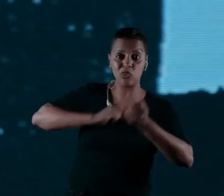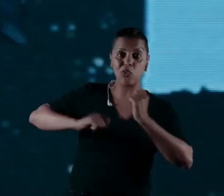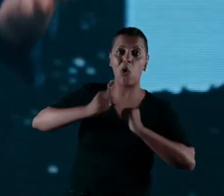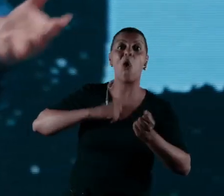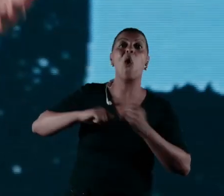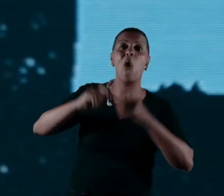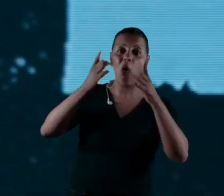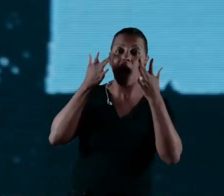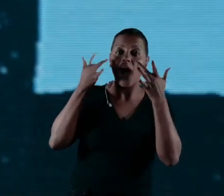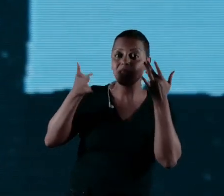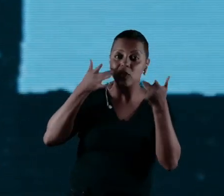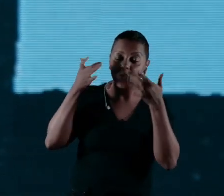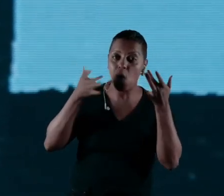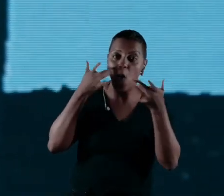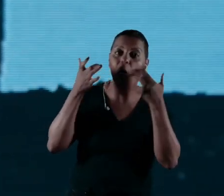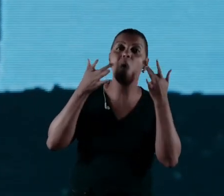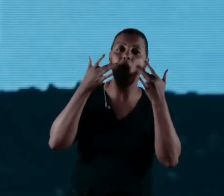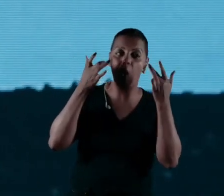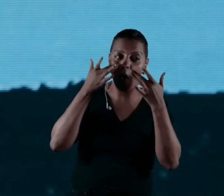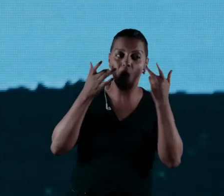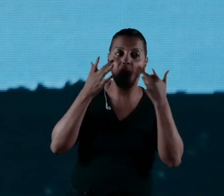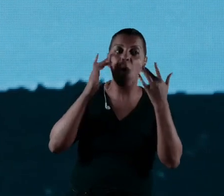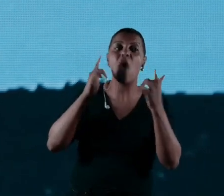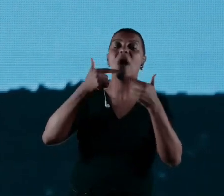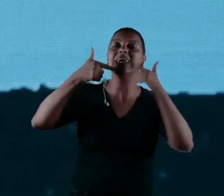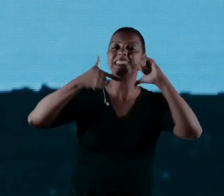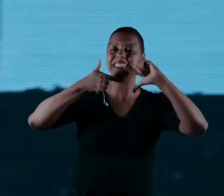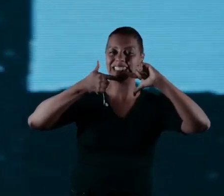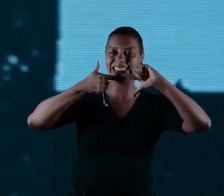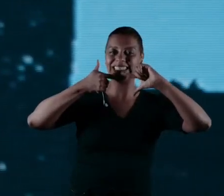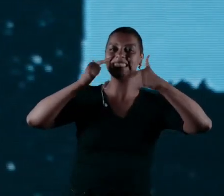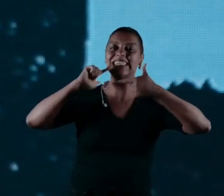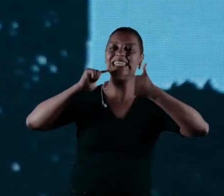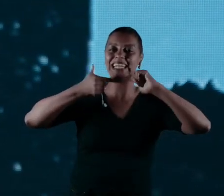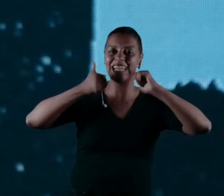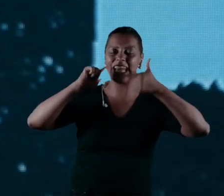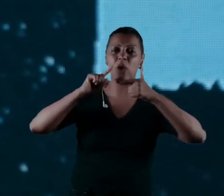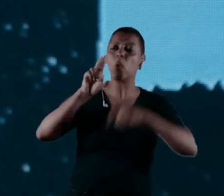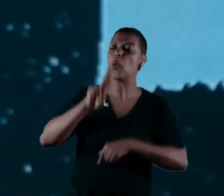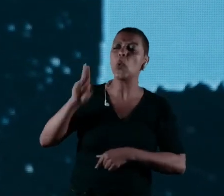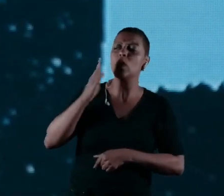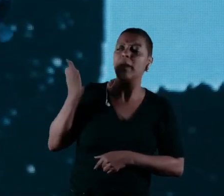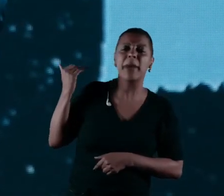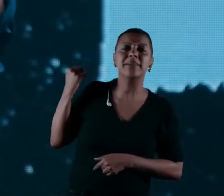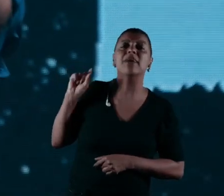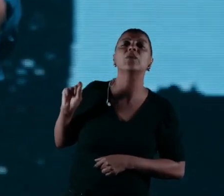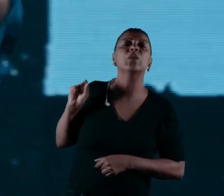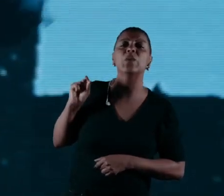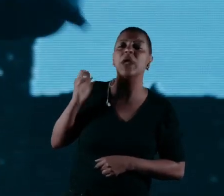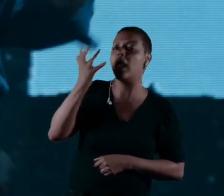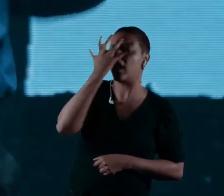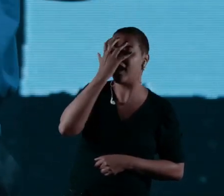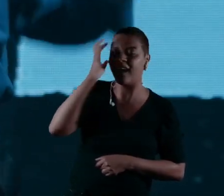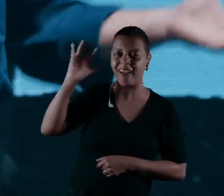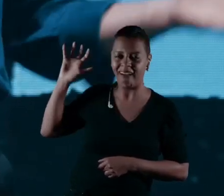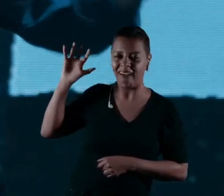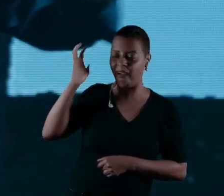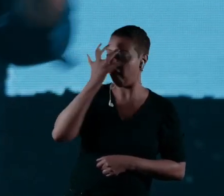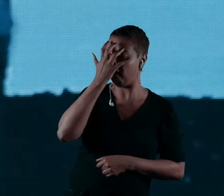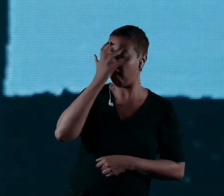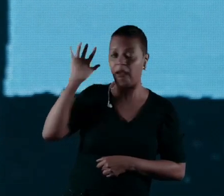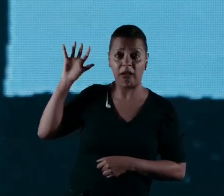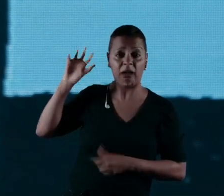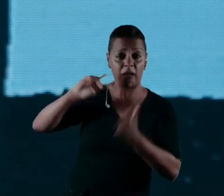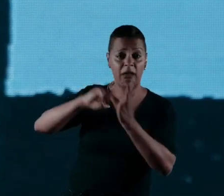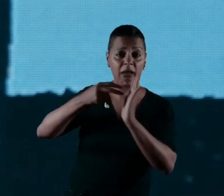E todos os atores do teatro grego, eles usavam máscaras. A máscara deles era